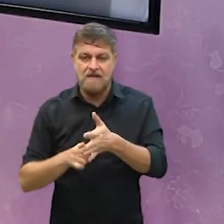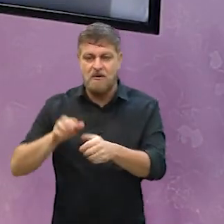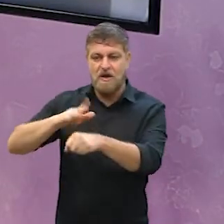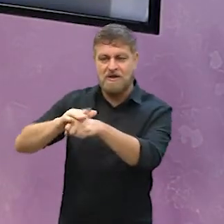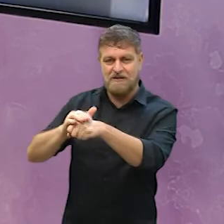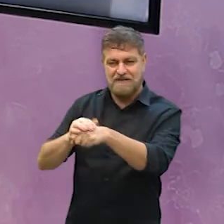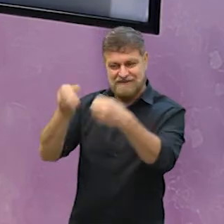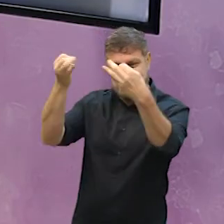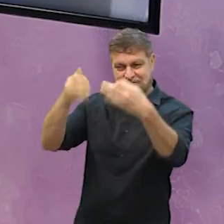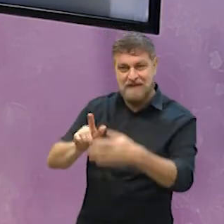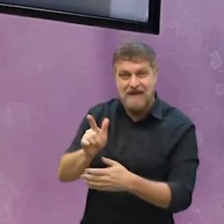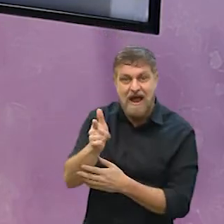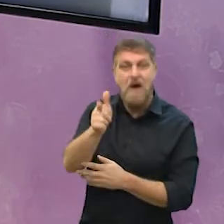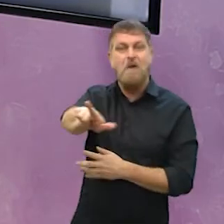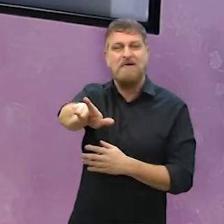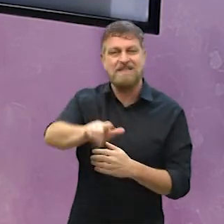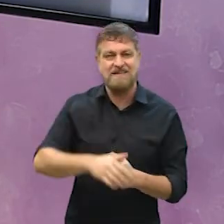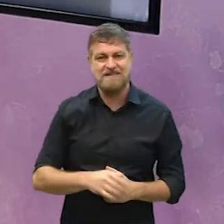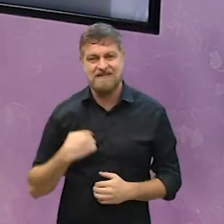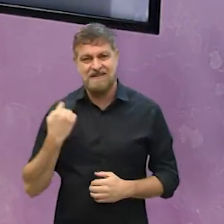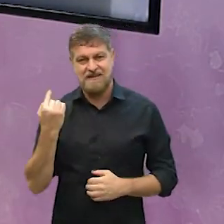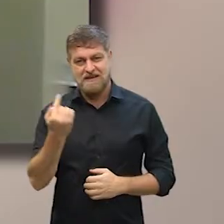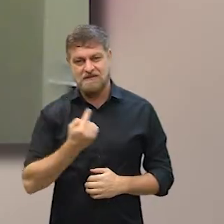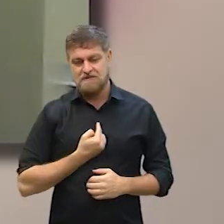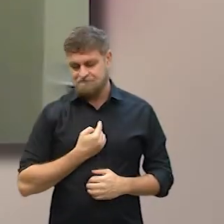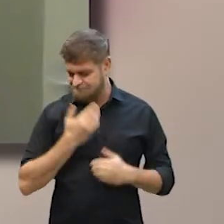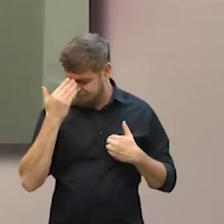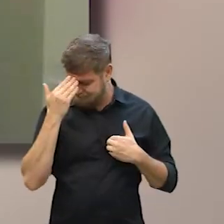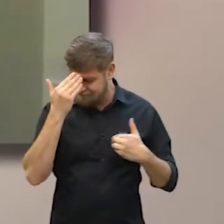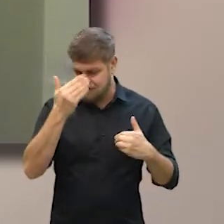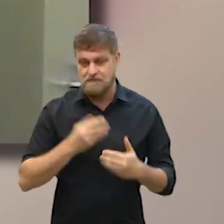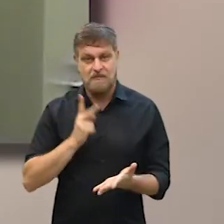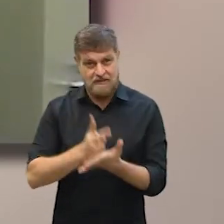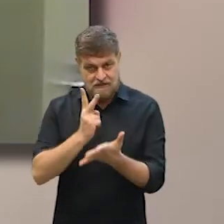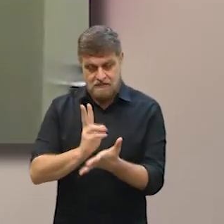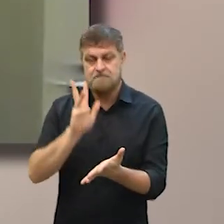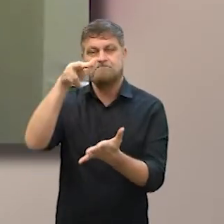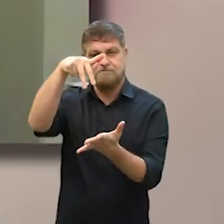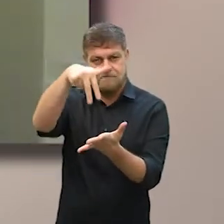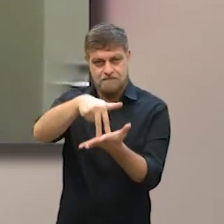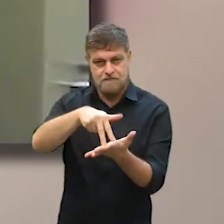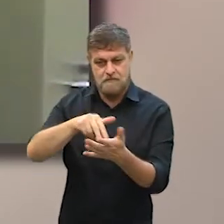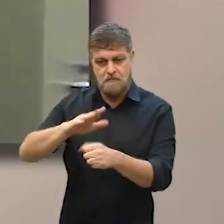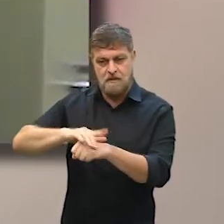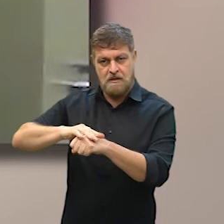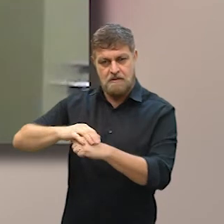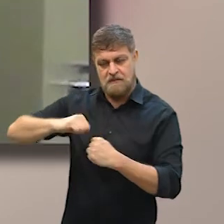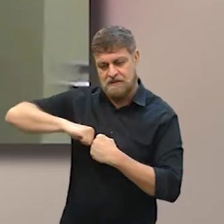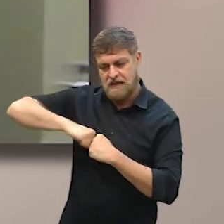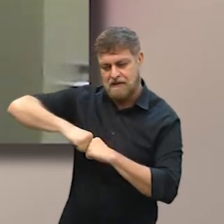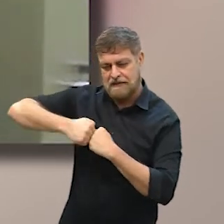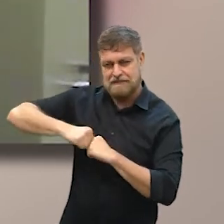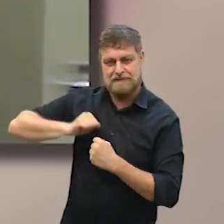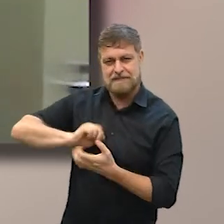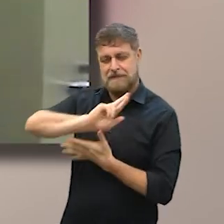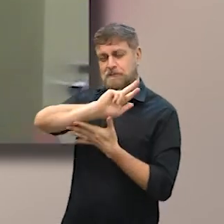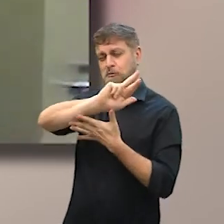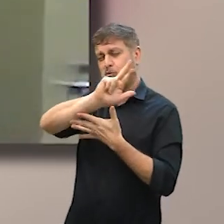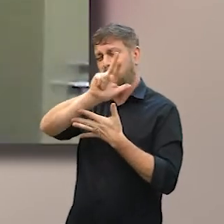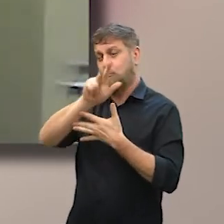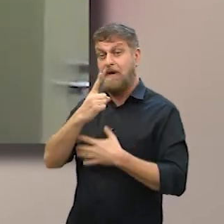aqui o convite para falar de uma outra doença também estamos ar as horas sempre que necessário as doenças